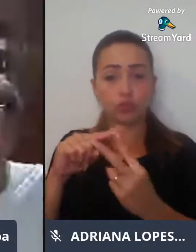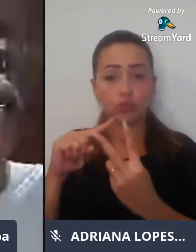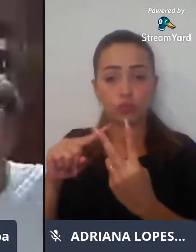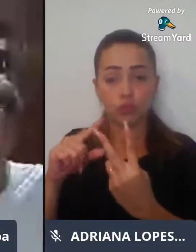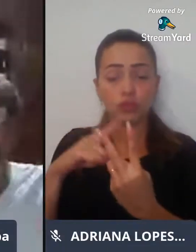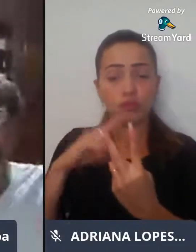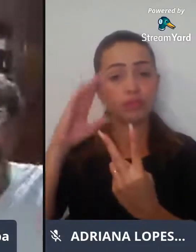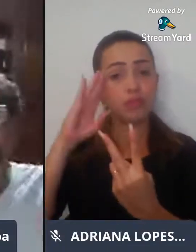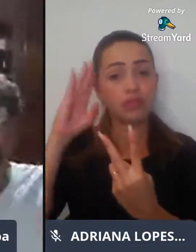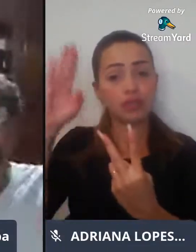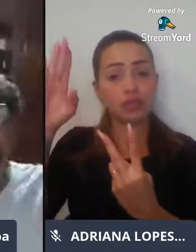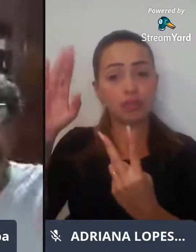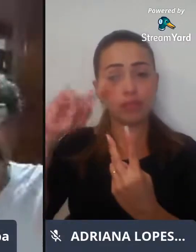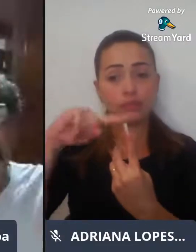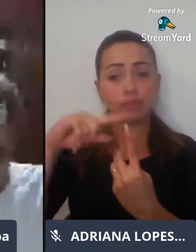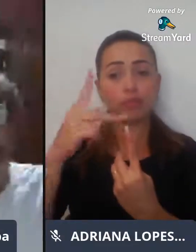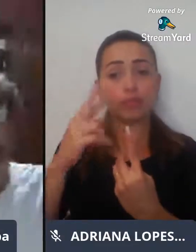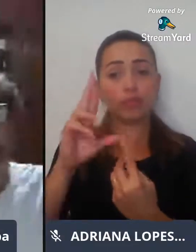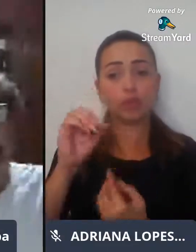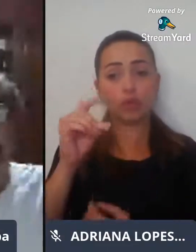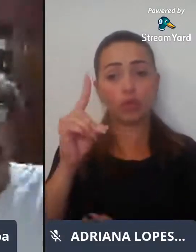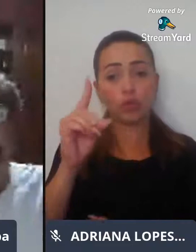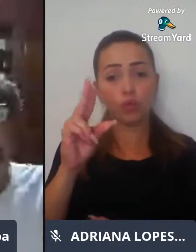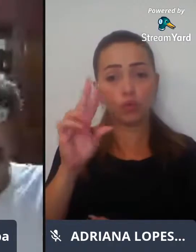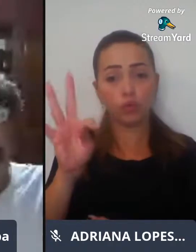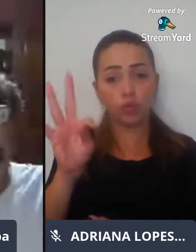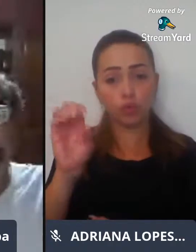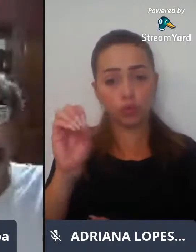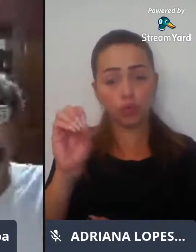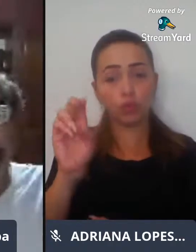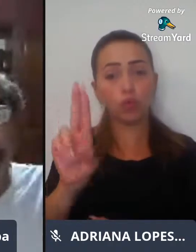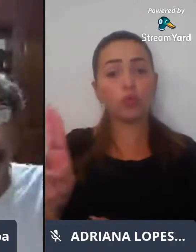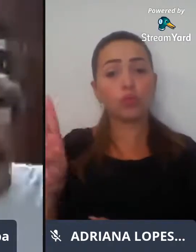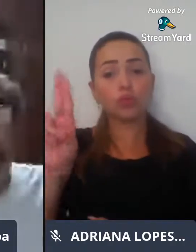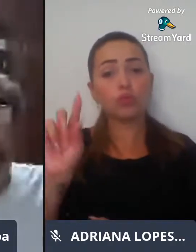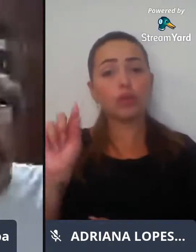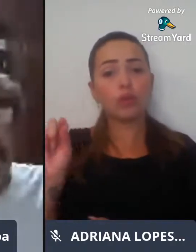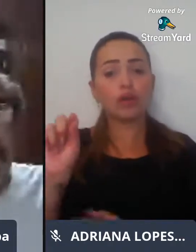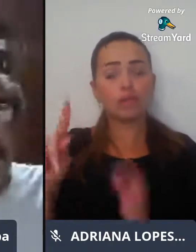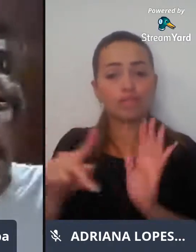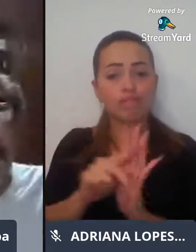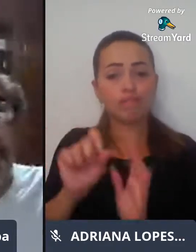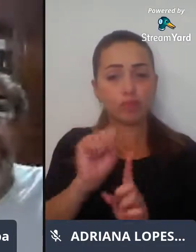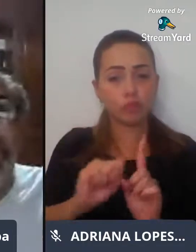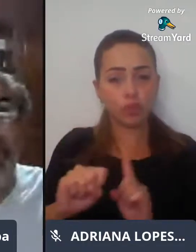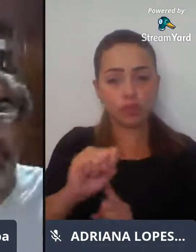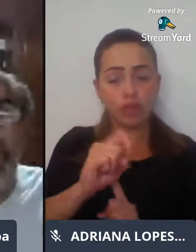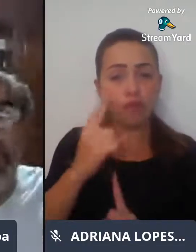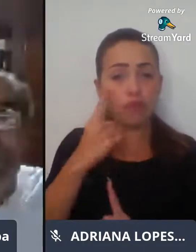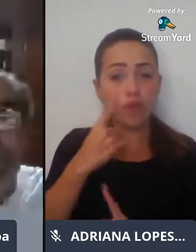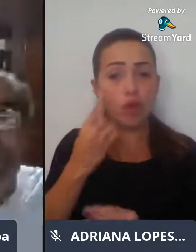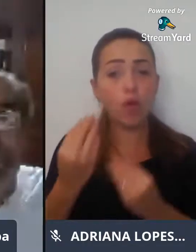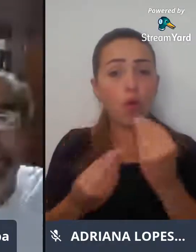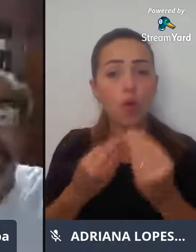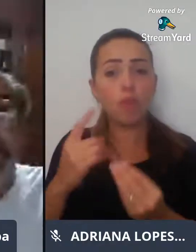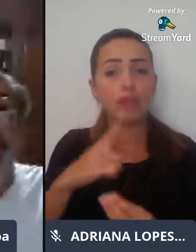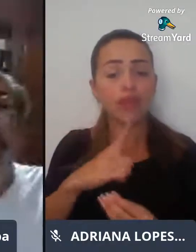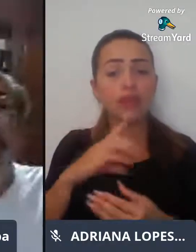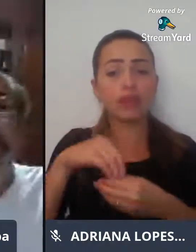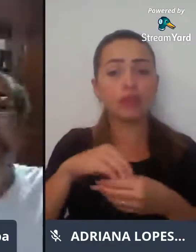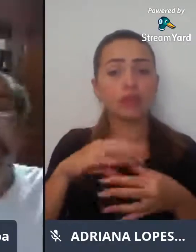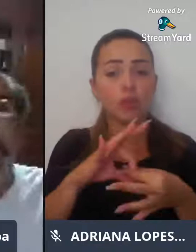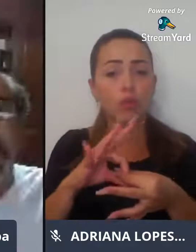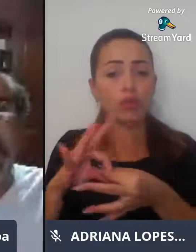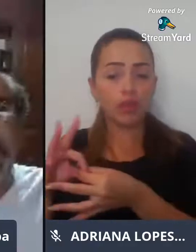centrais. O produto, a gente tem utilizado a semiótica social para ver o quanto que ele leva do contexto